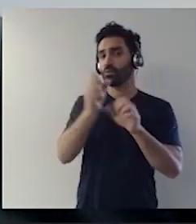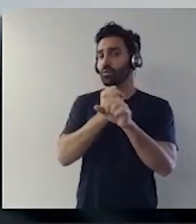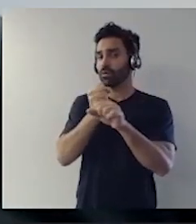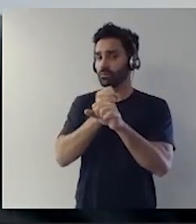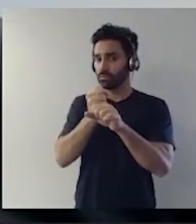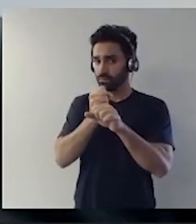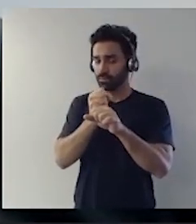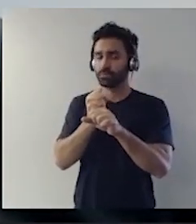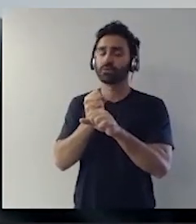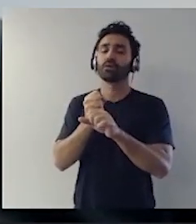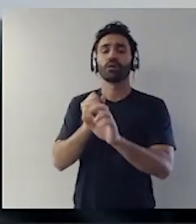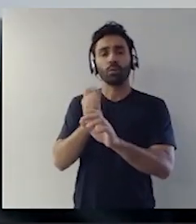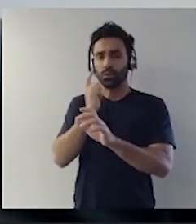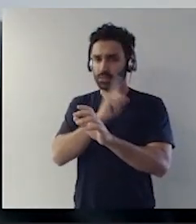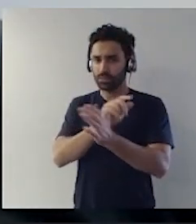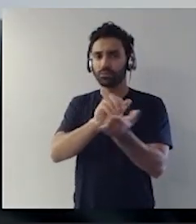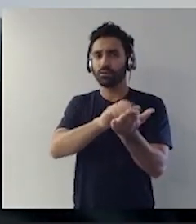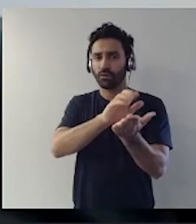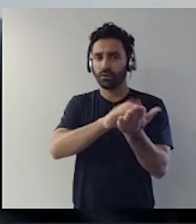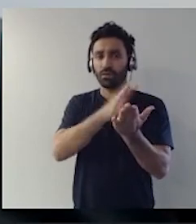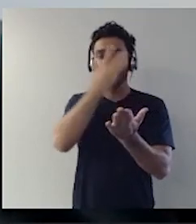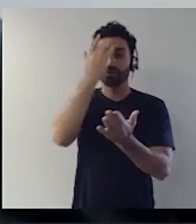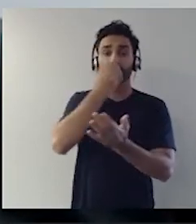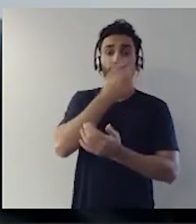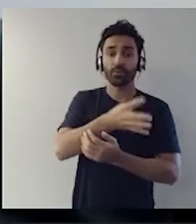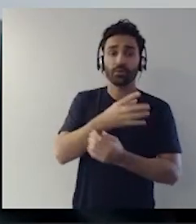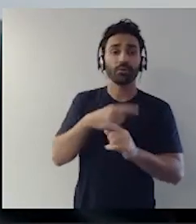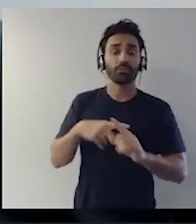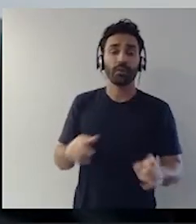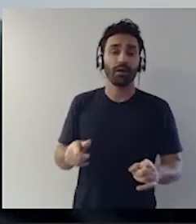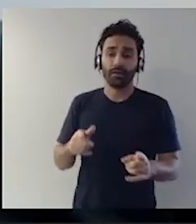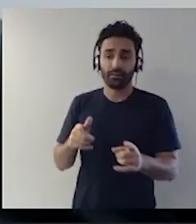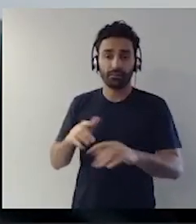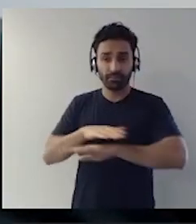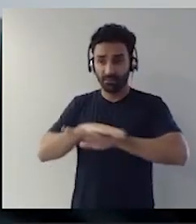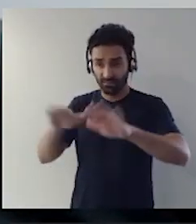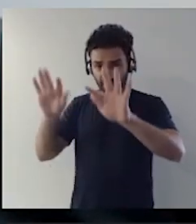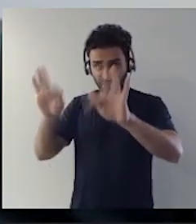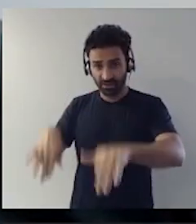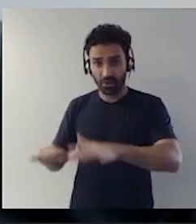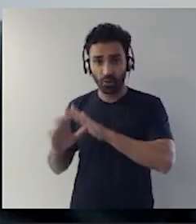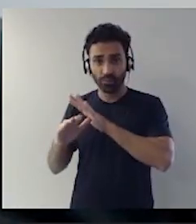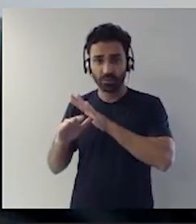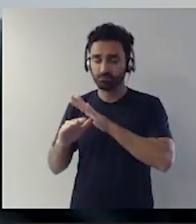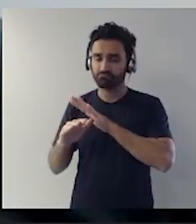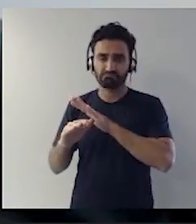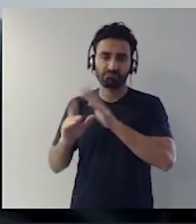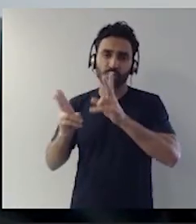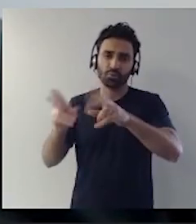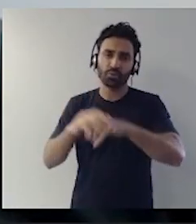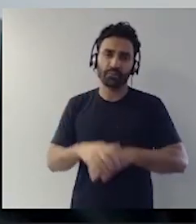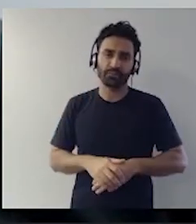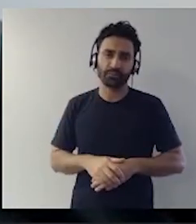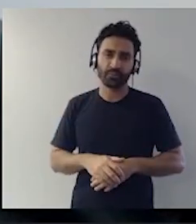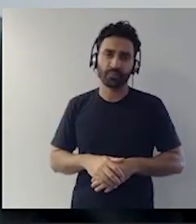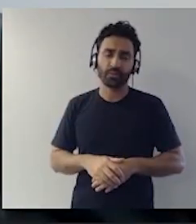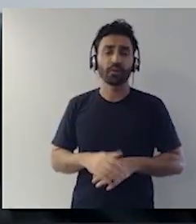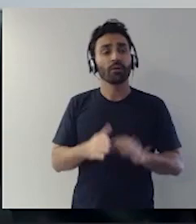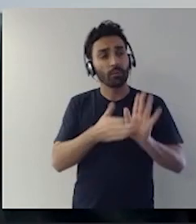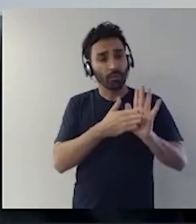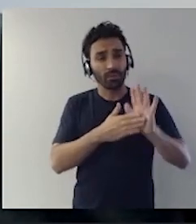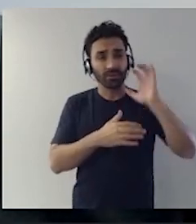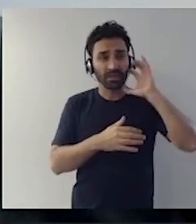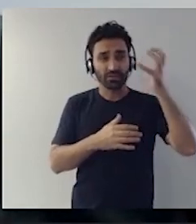afastar muita gente boa da política e não conseguiu aplacar a corrupção. Até porque isso não é função de lei. Lei que se propõe resolver os problemas